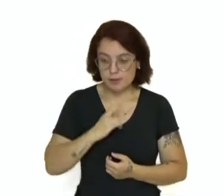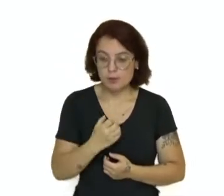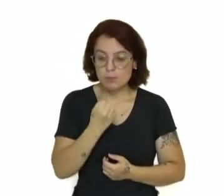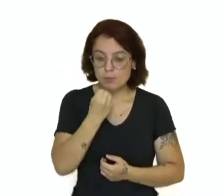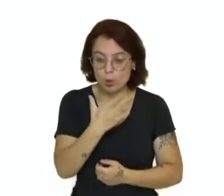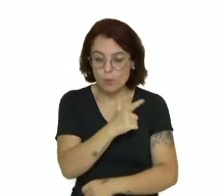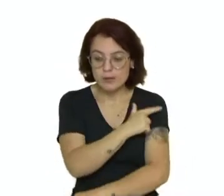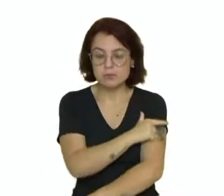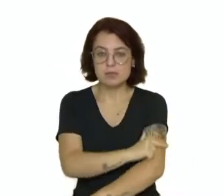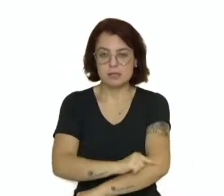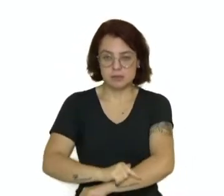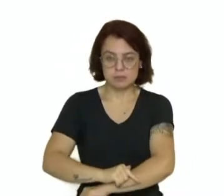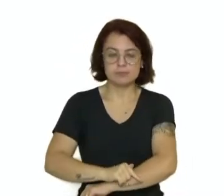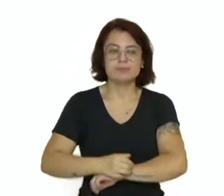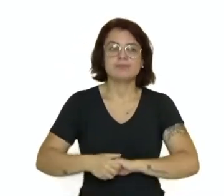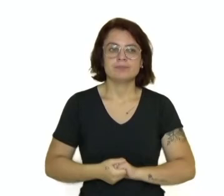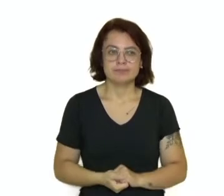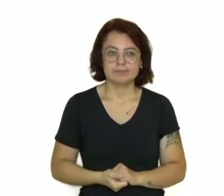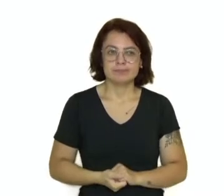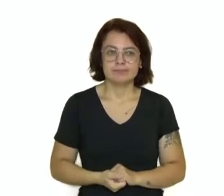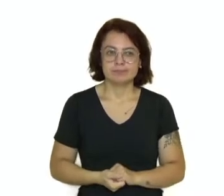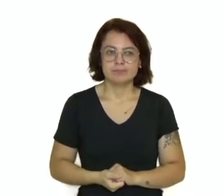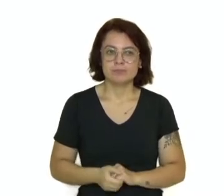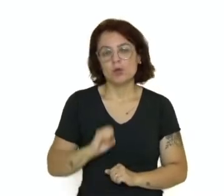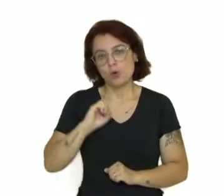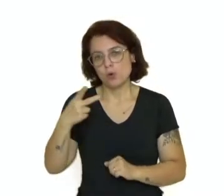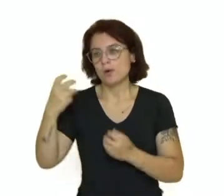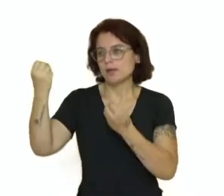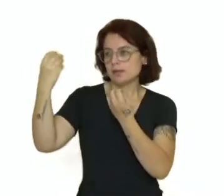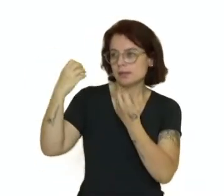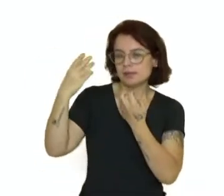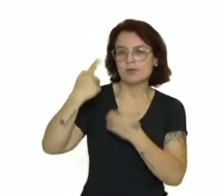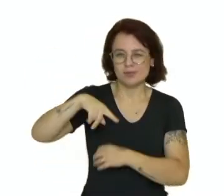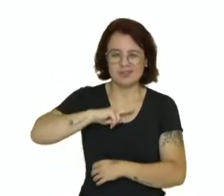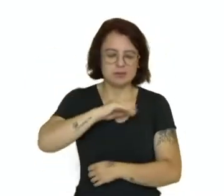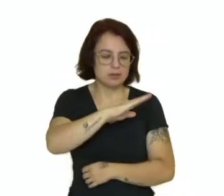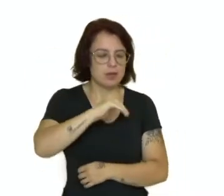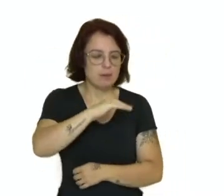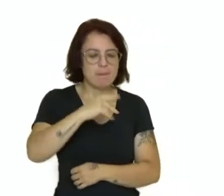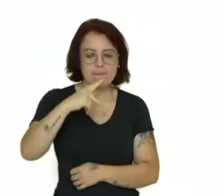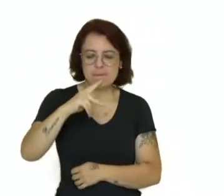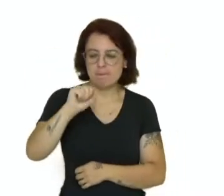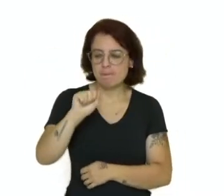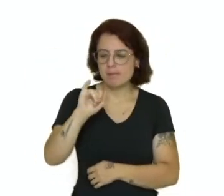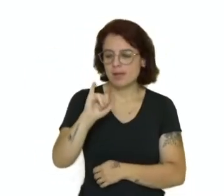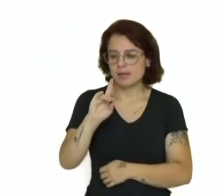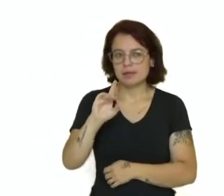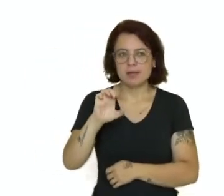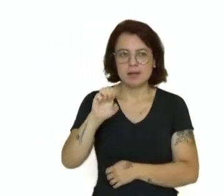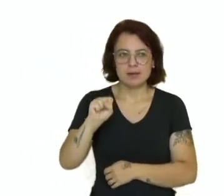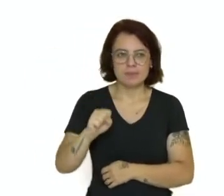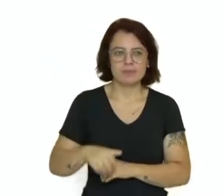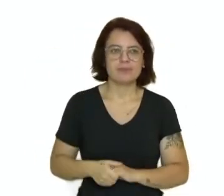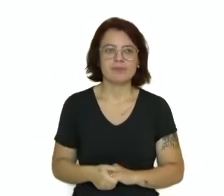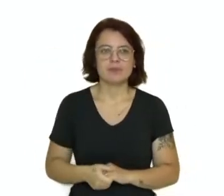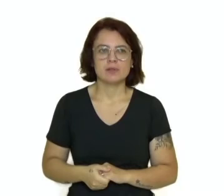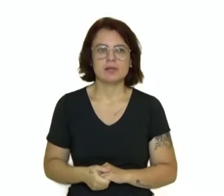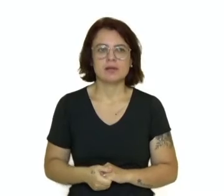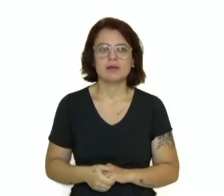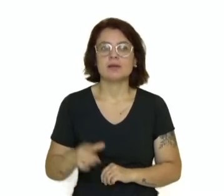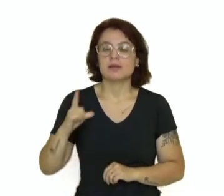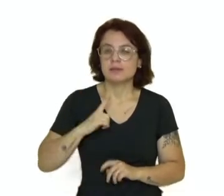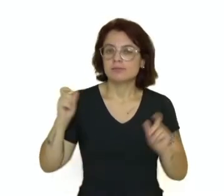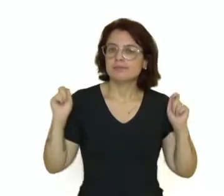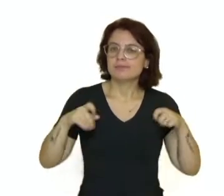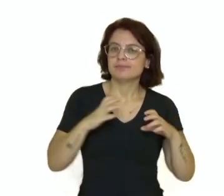educação, essa educação, né, os gregos vão chamar de paideia, torna-se apto a participar da administração